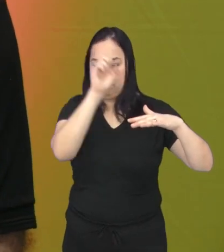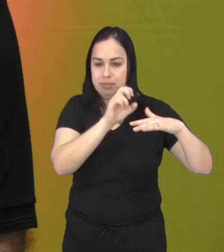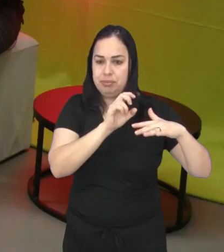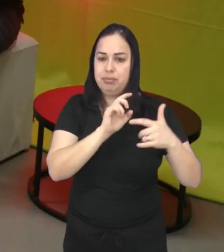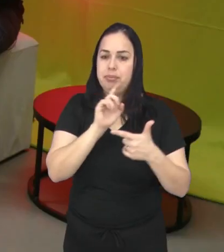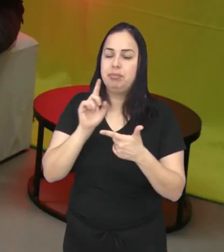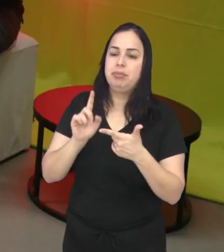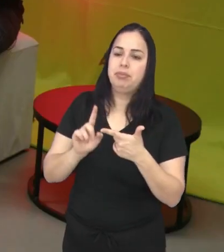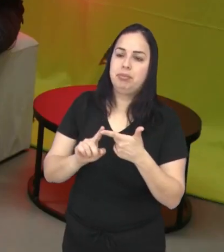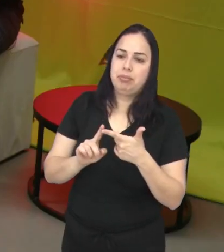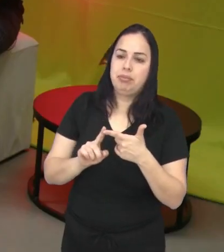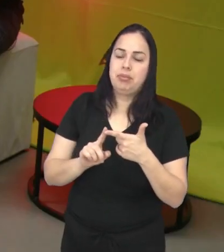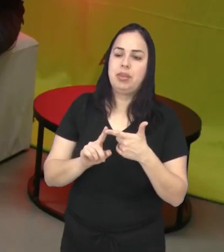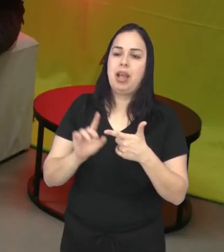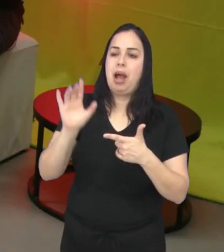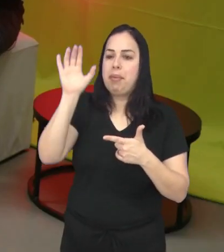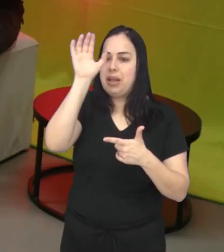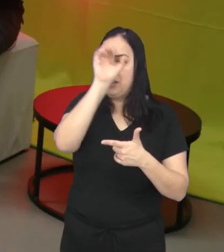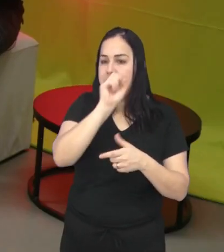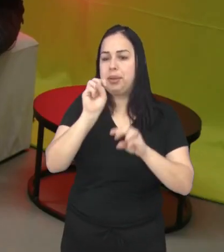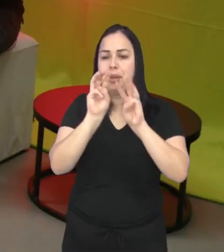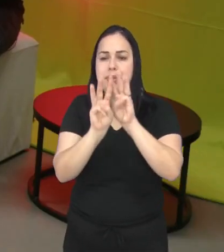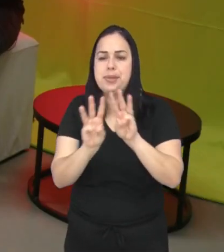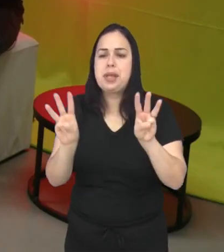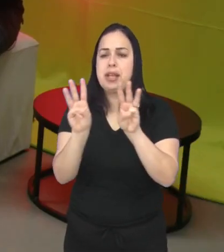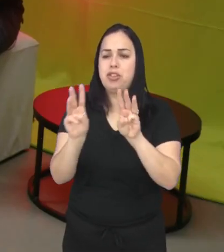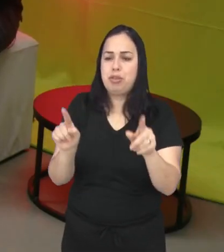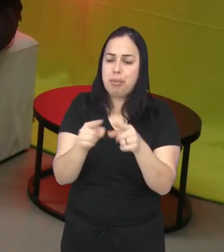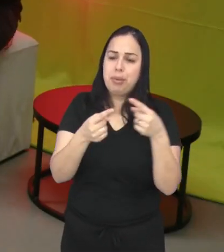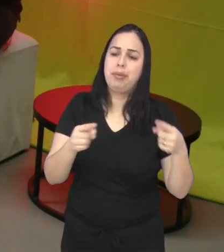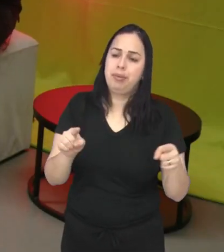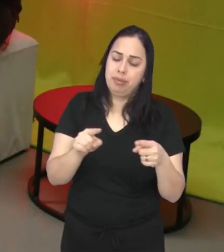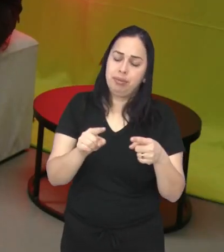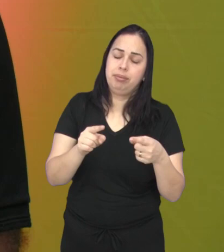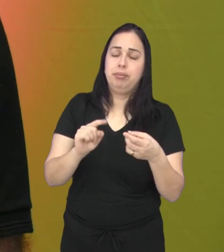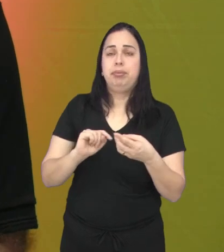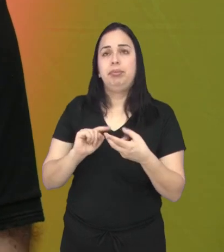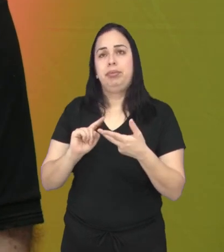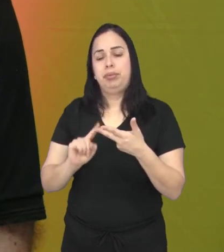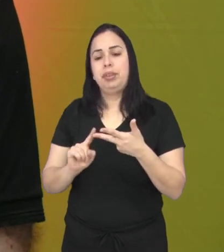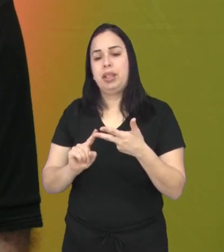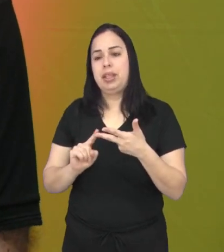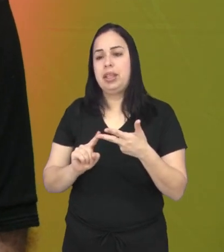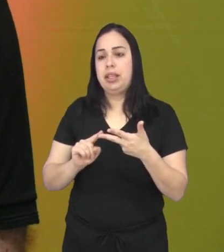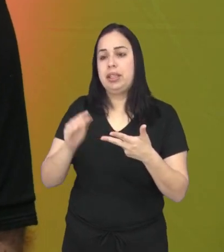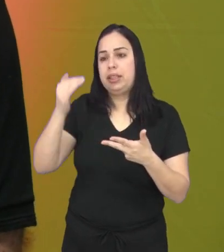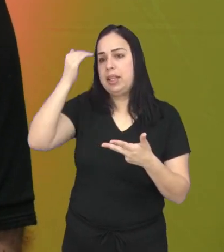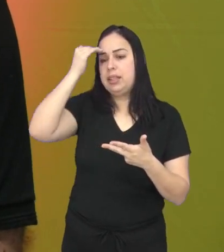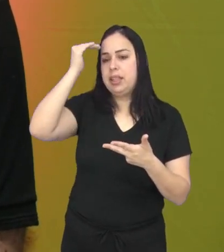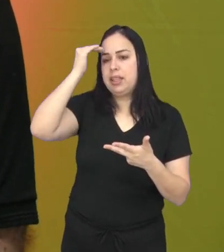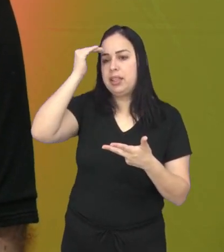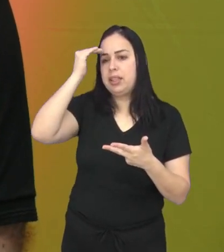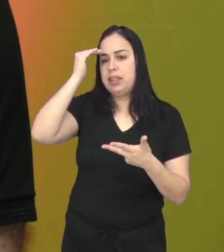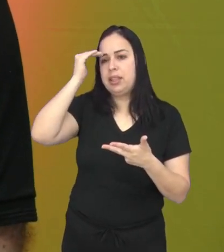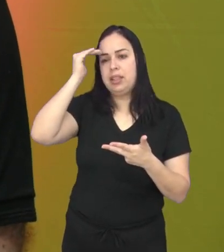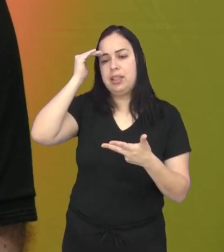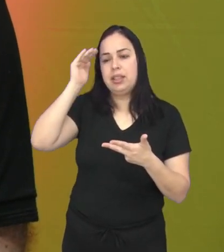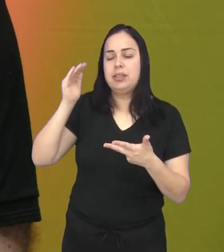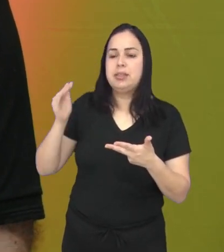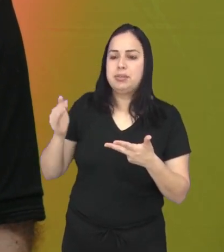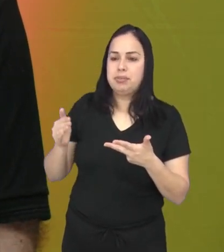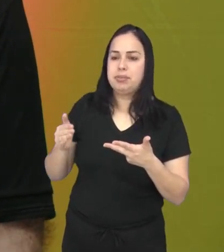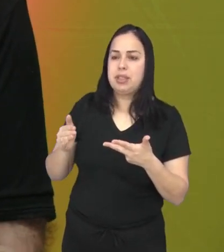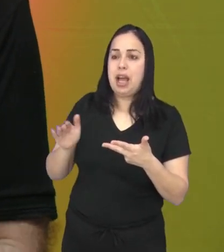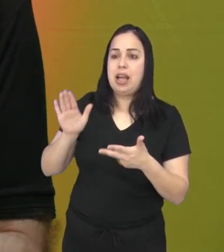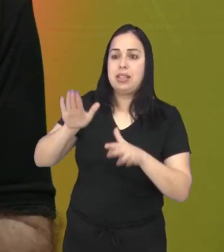Perfeito. Primordial você entender de plataforma de streaming. E entender que muitas vezes você